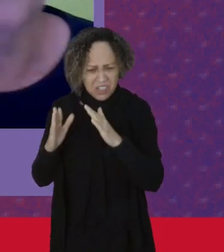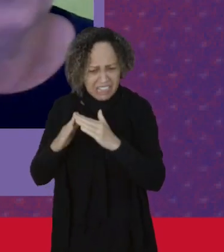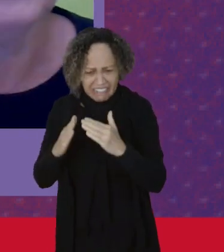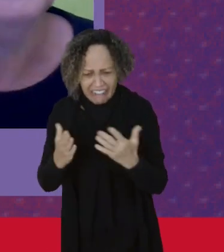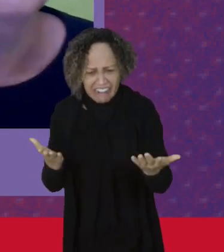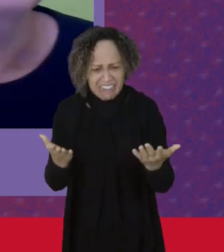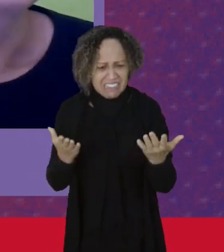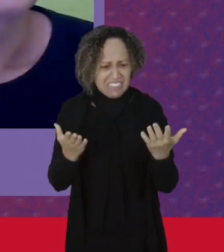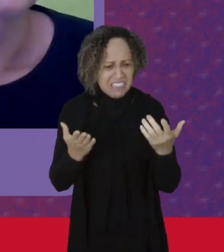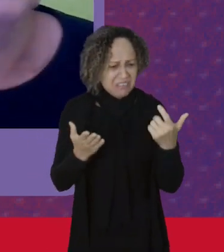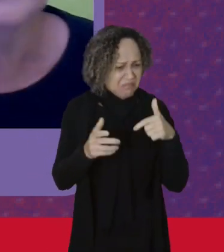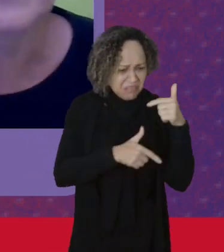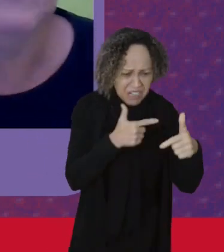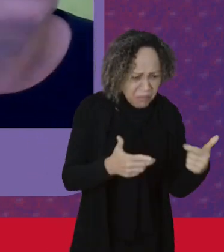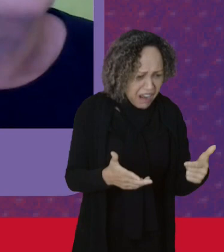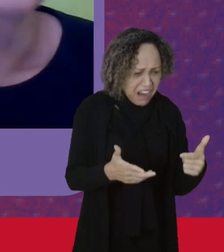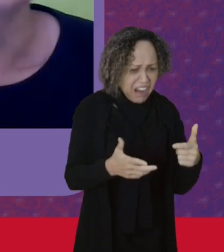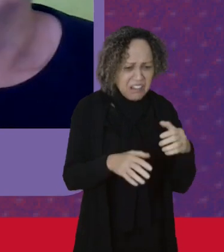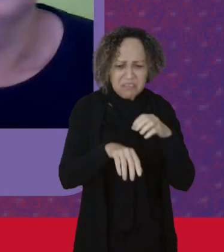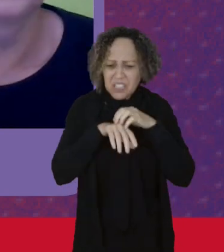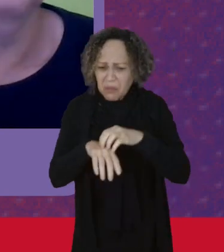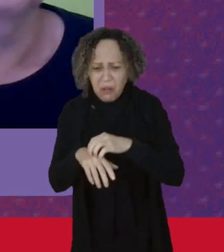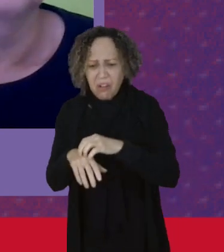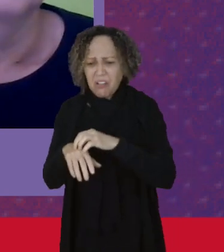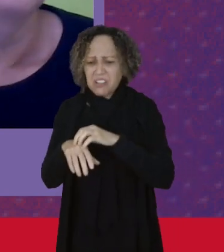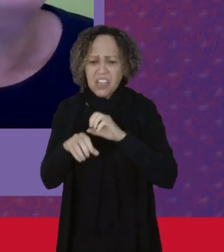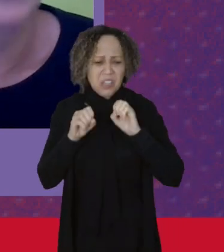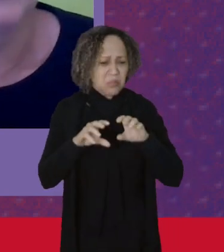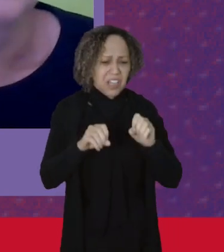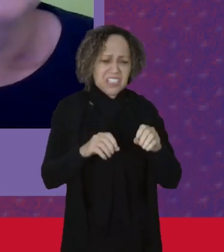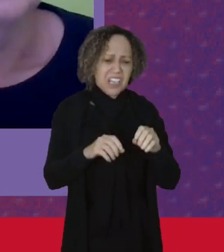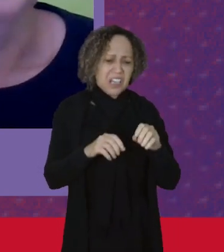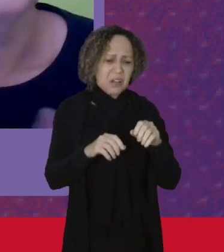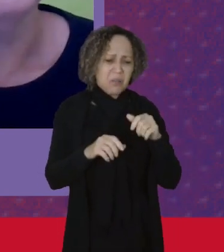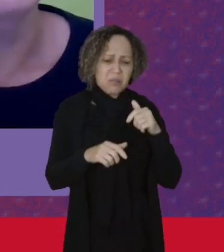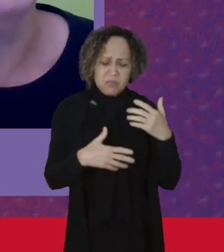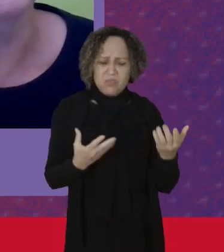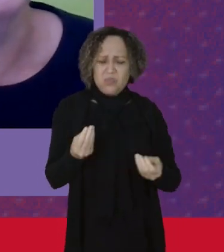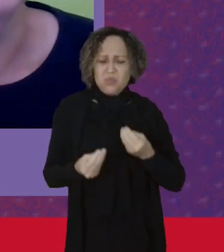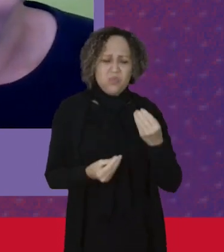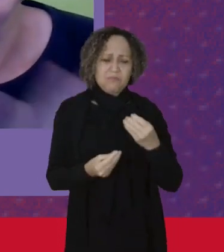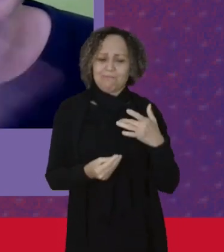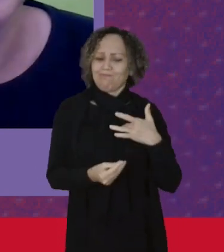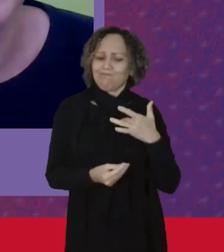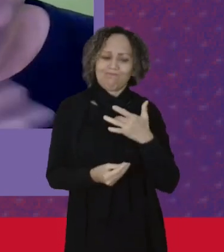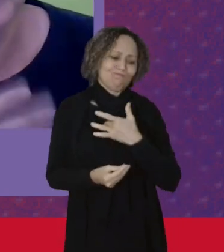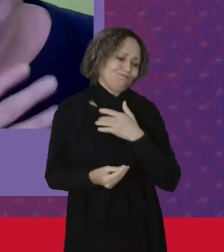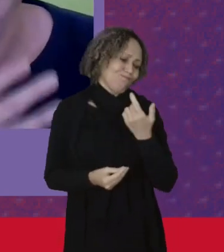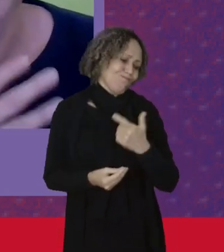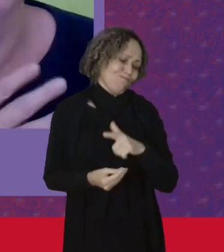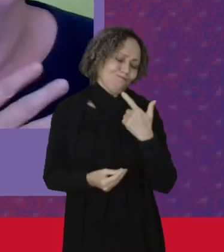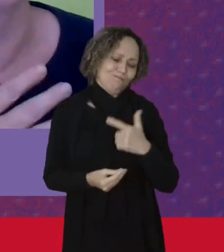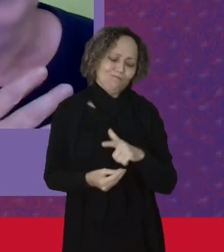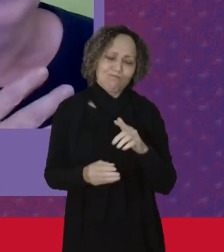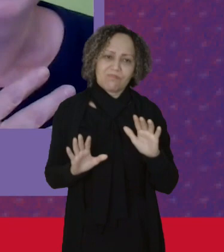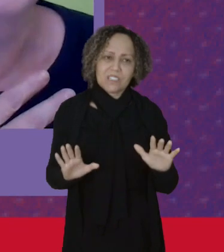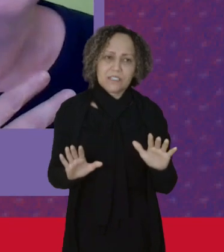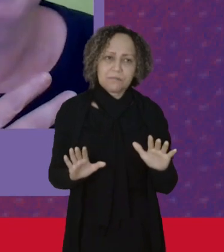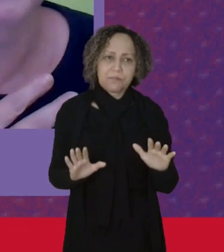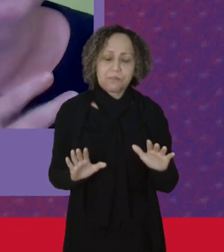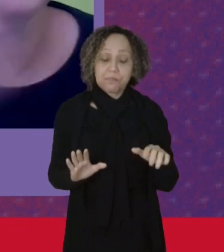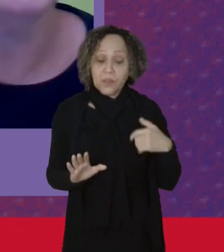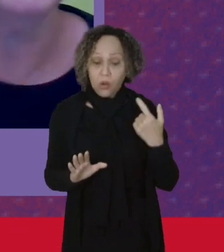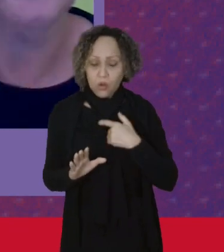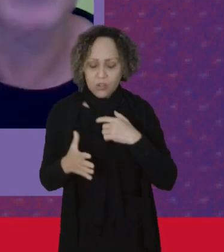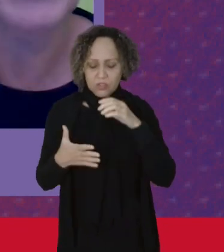sem transporte, sem educação, sem emprego. Não dá, né? Porque nós, como somos